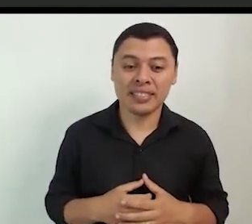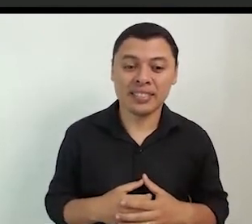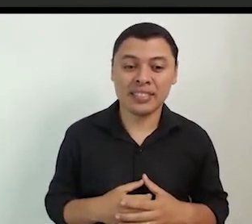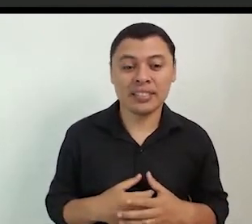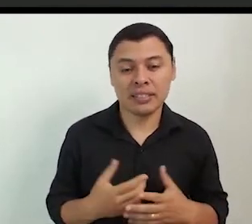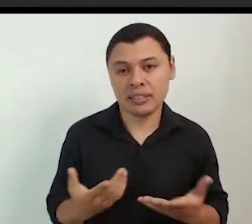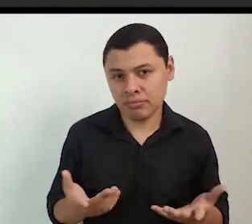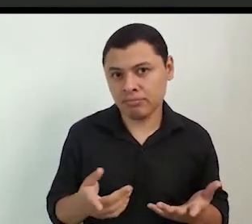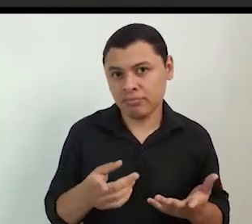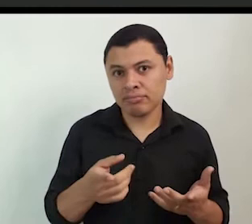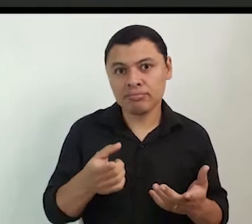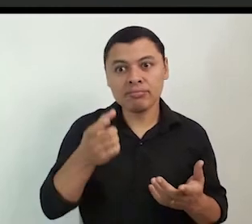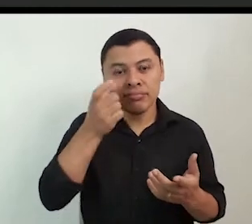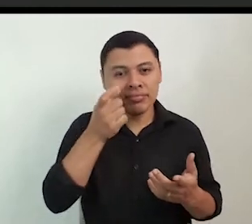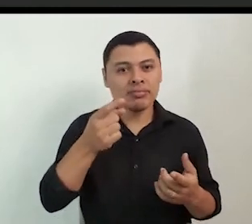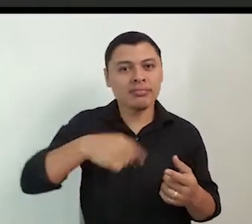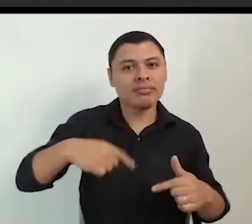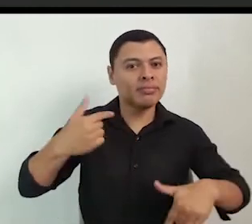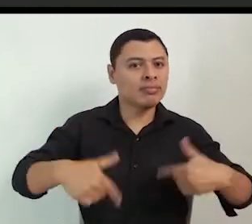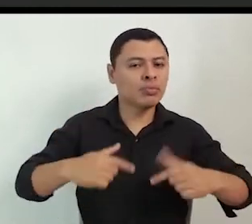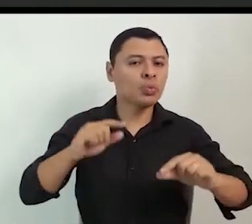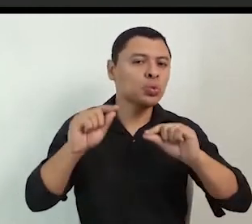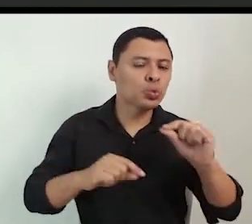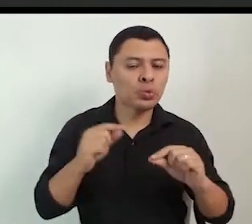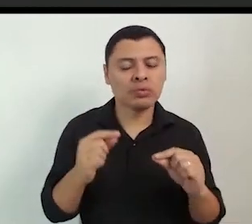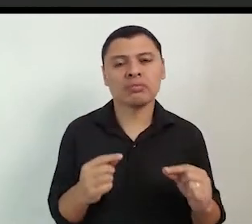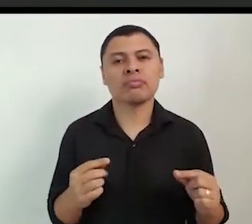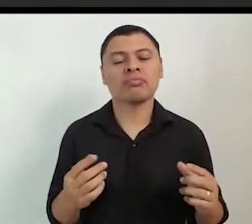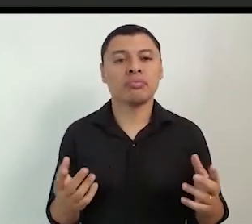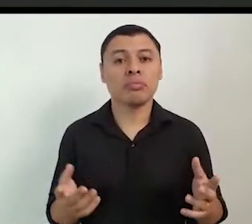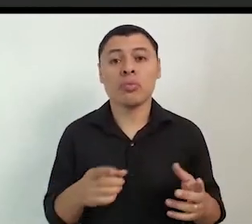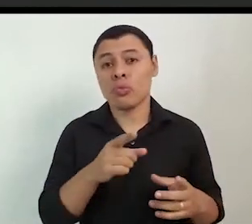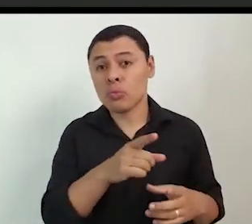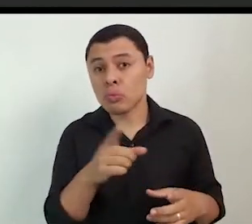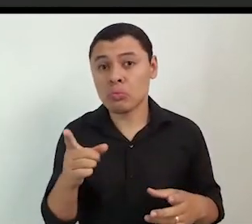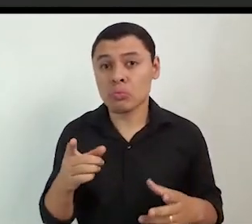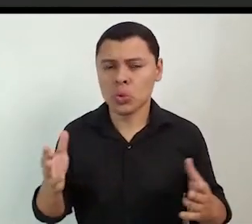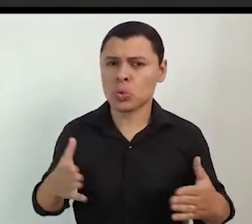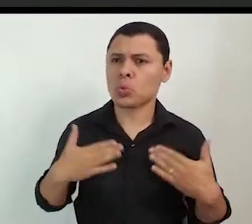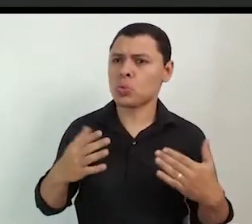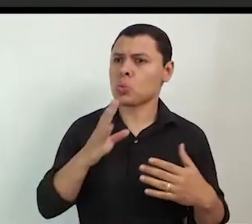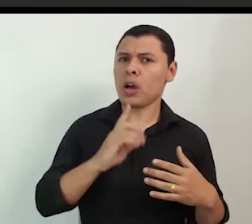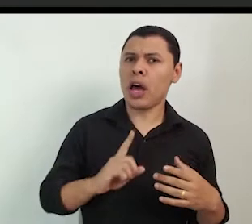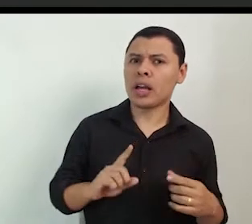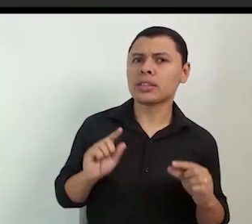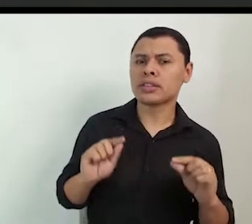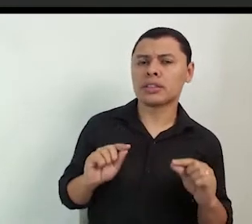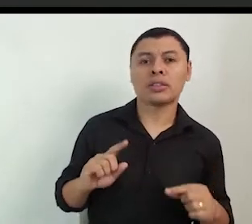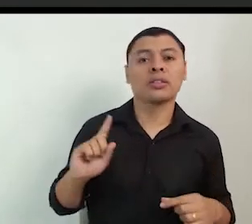podendo acompanhar um pouquinho do nosso trabalho. Para você que está chegando agora, nós